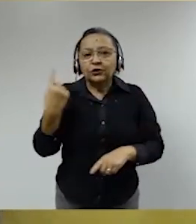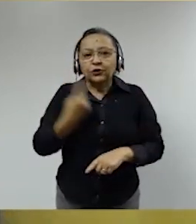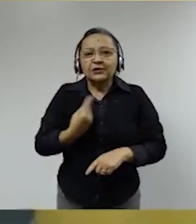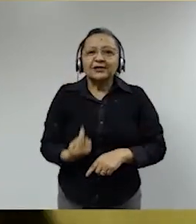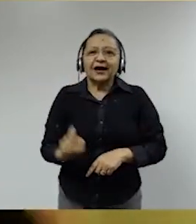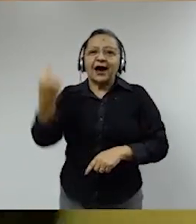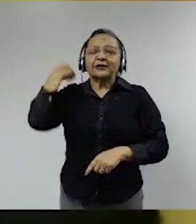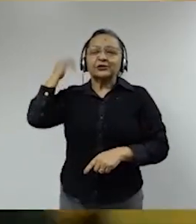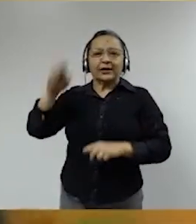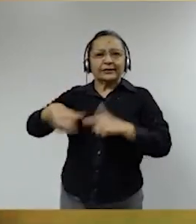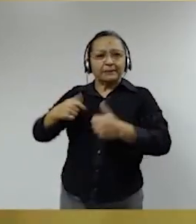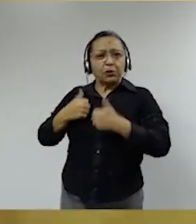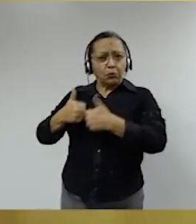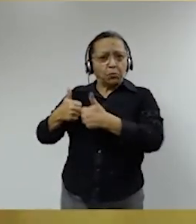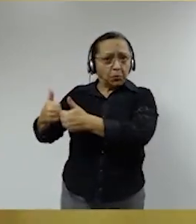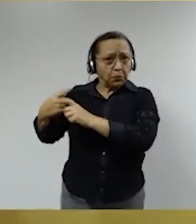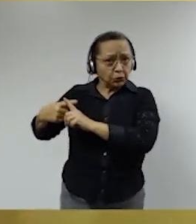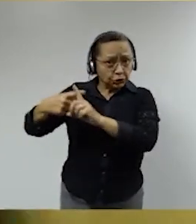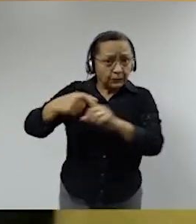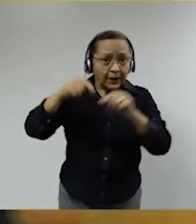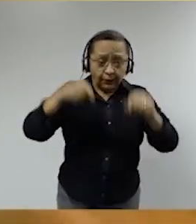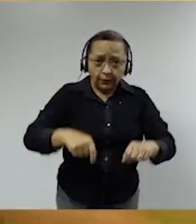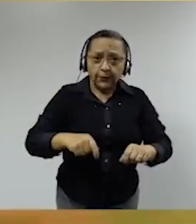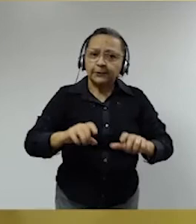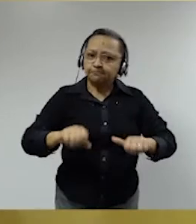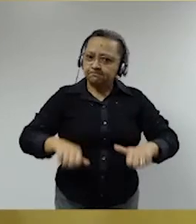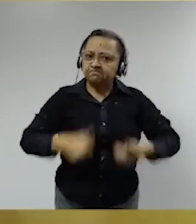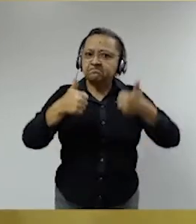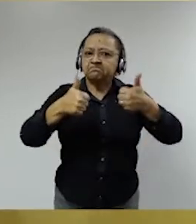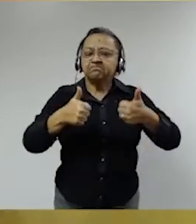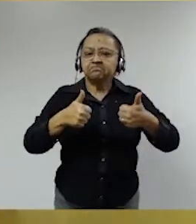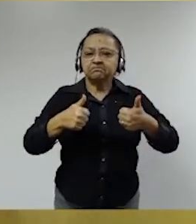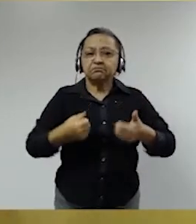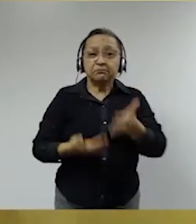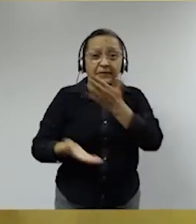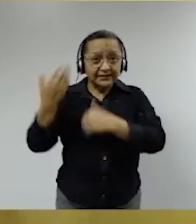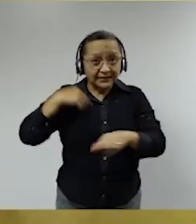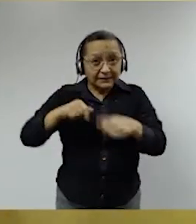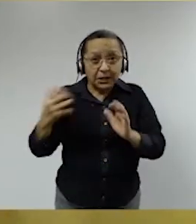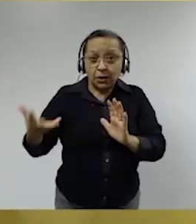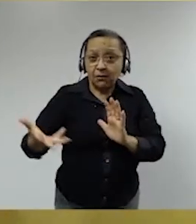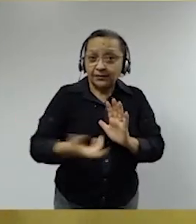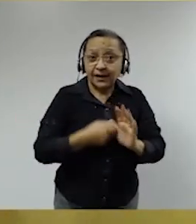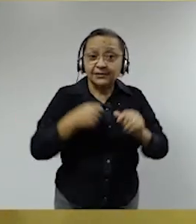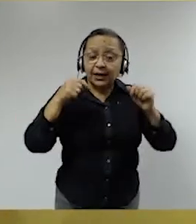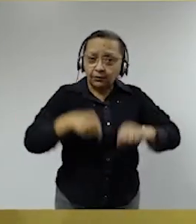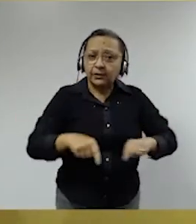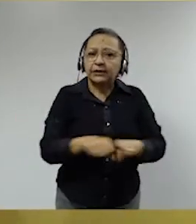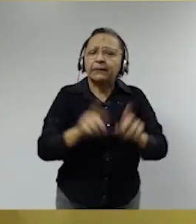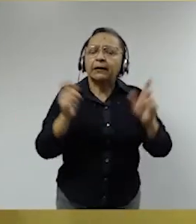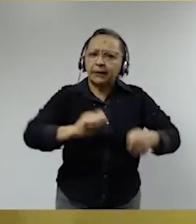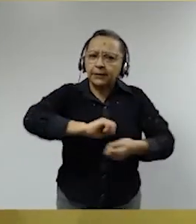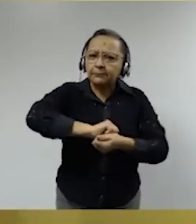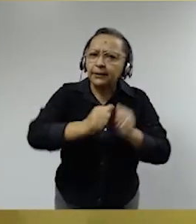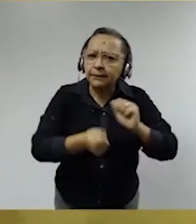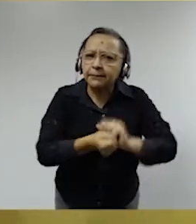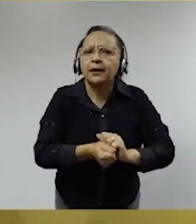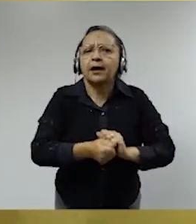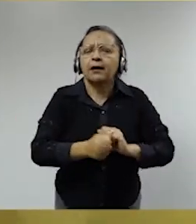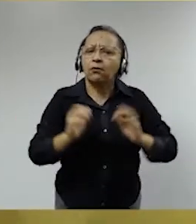os frutos de tudo aquilo que plantamos, né? Plantamos sementes com qualidade no passado. O órgão, o CAD, a